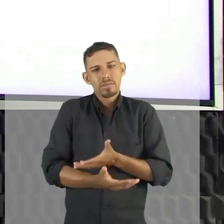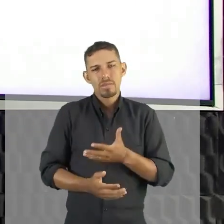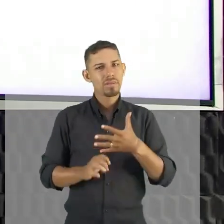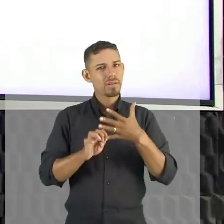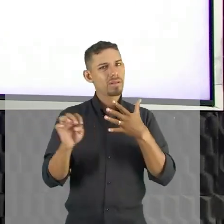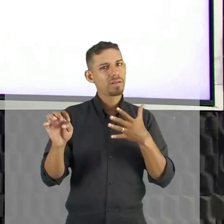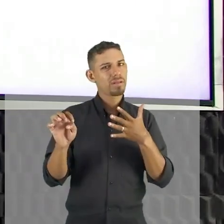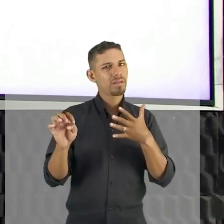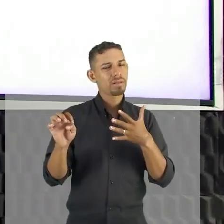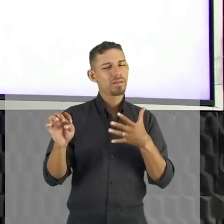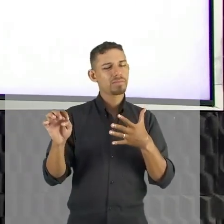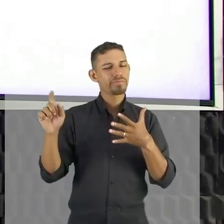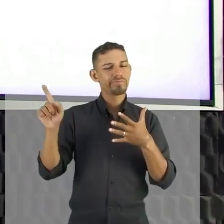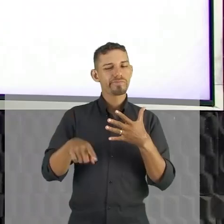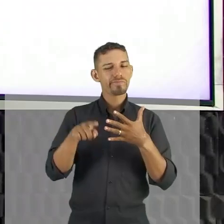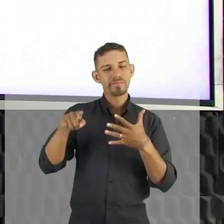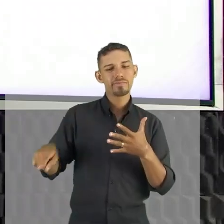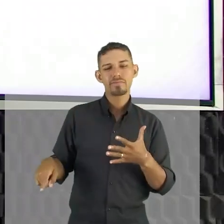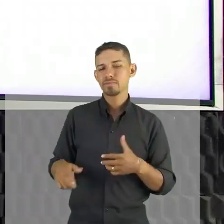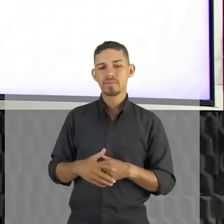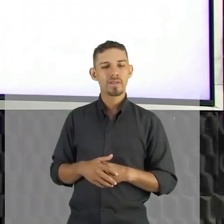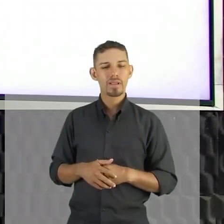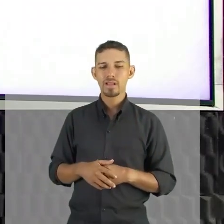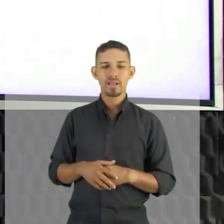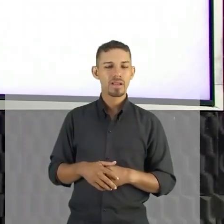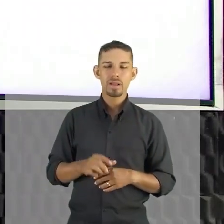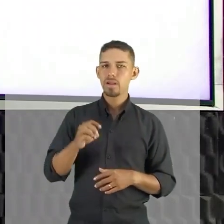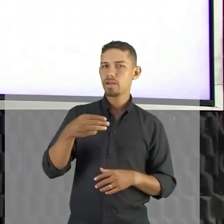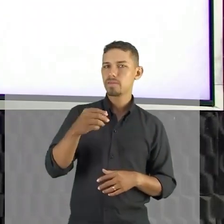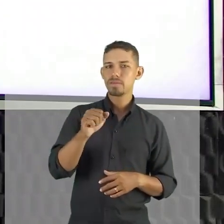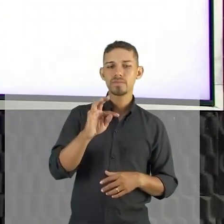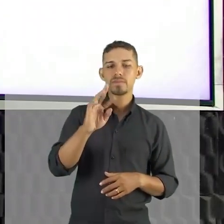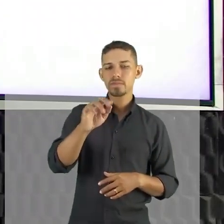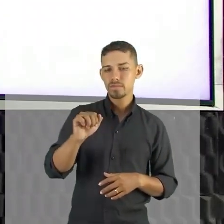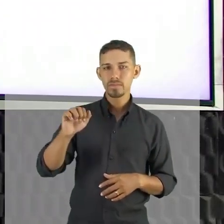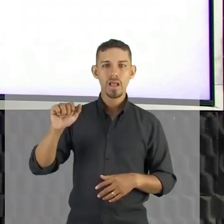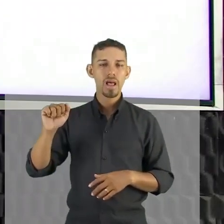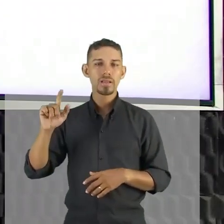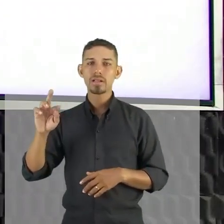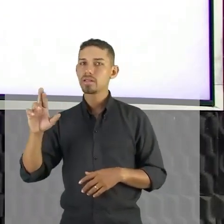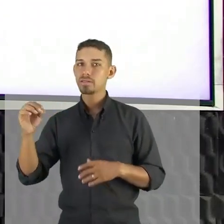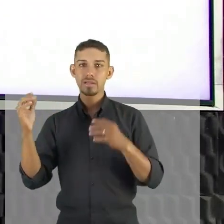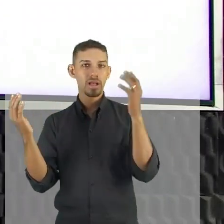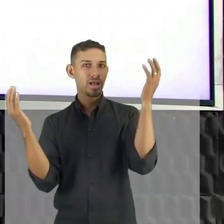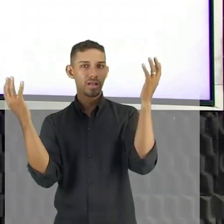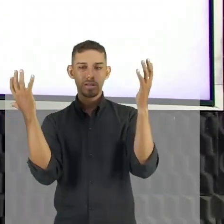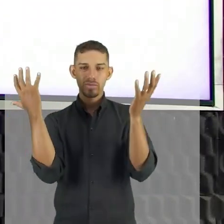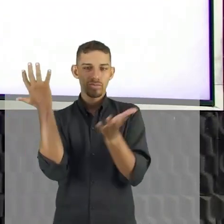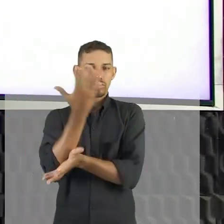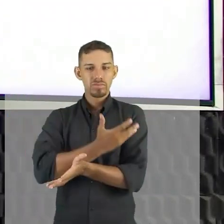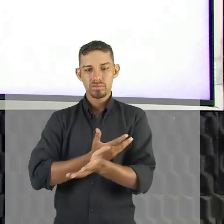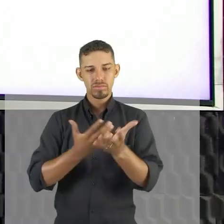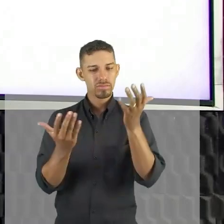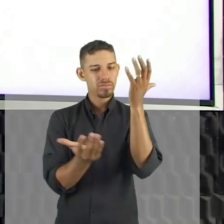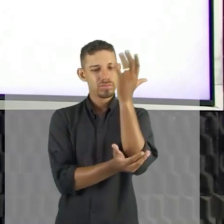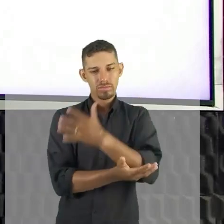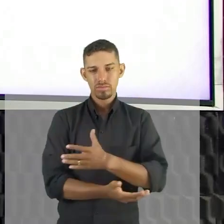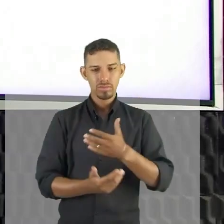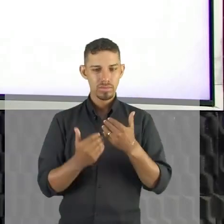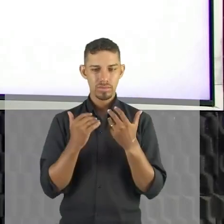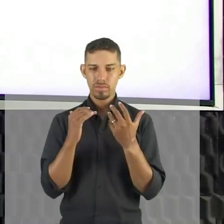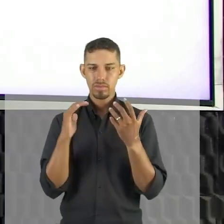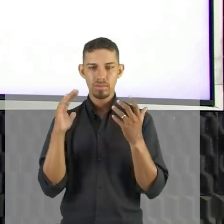você corta. Não tem nada a ver, pelo contrário, devastou a Mata Atlântica, acabou de fato com toda a Mata